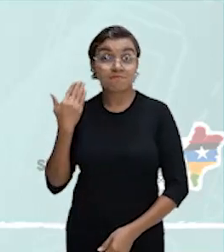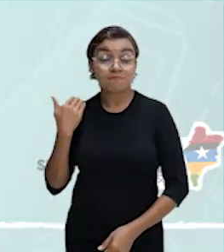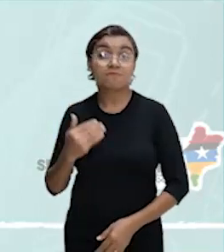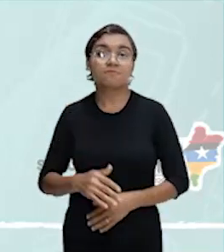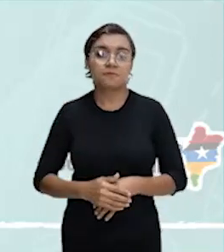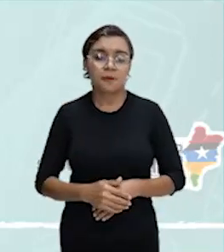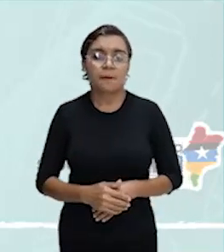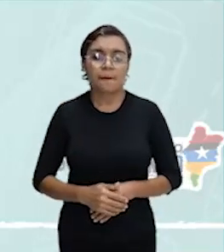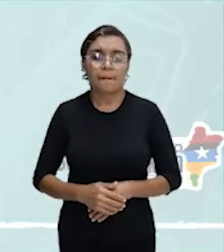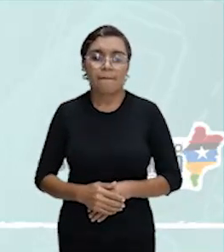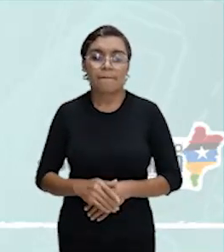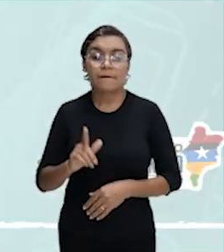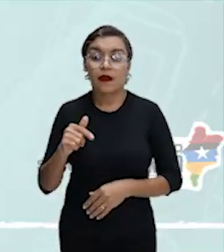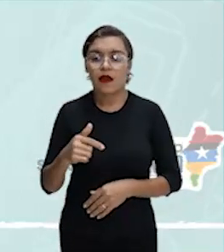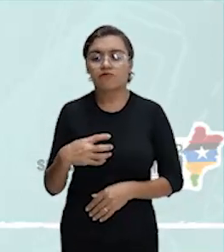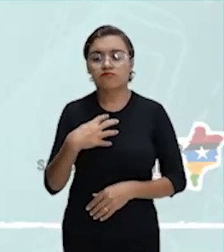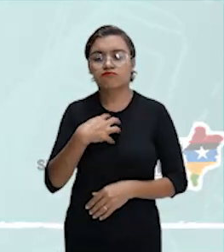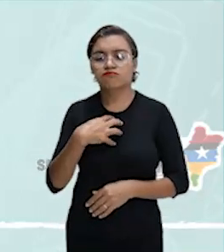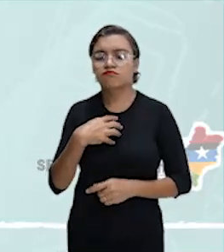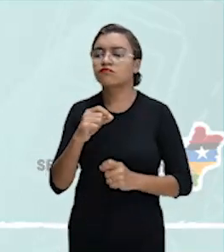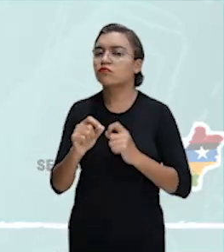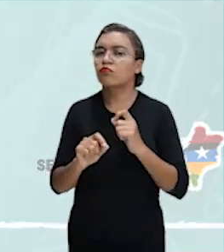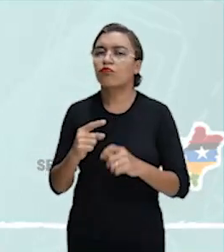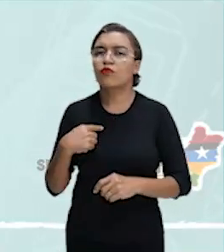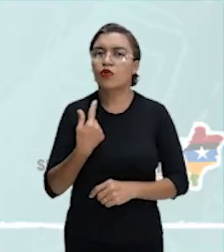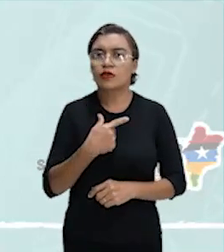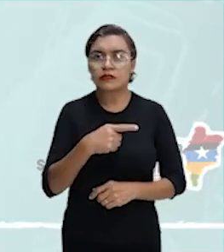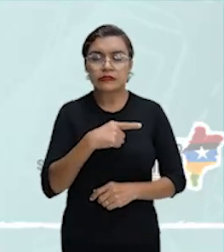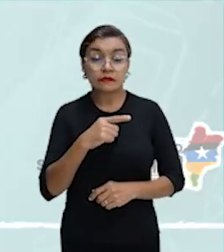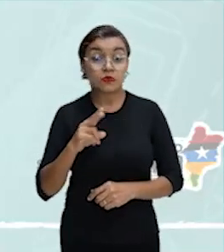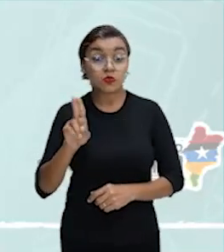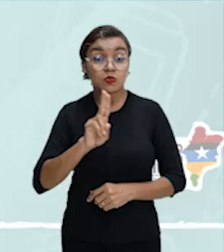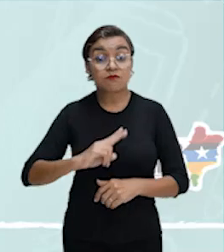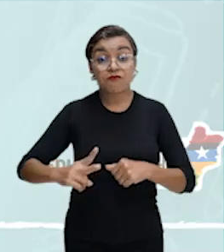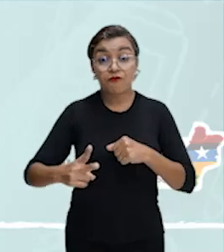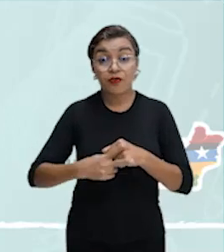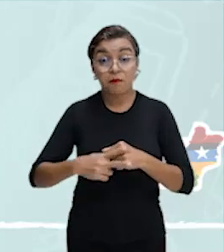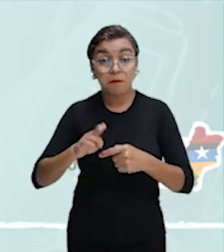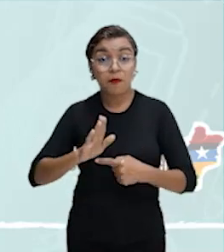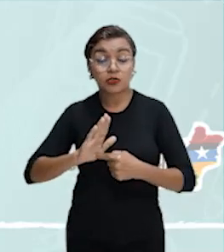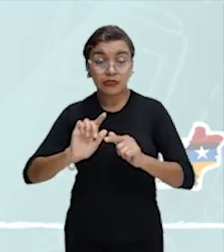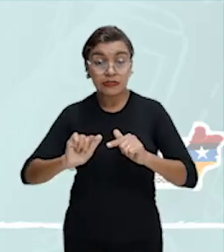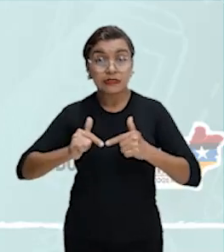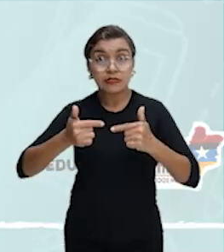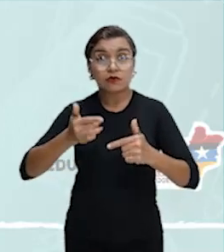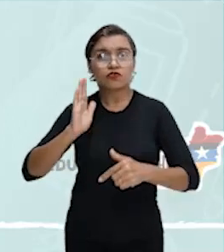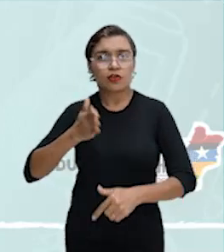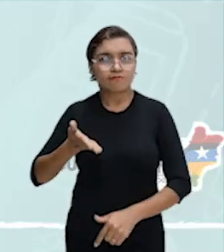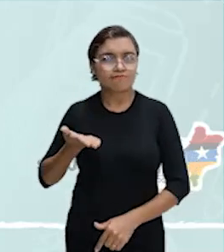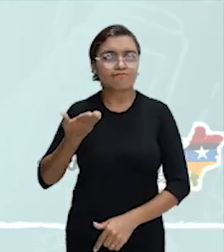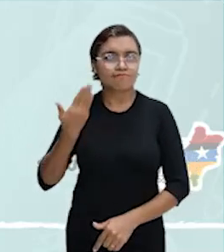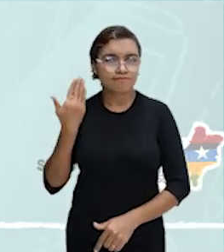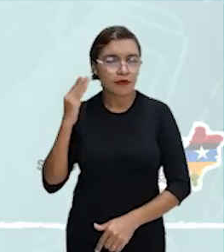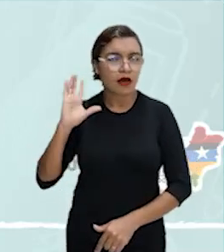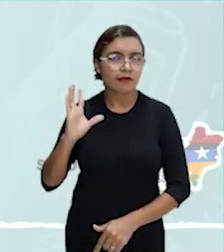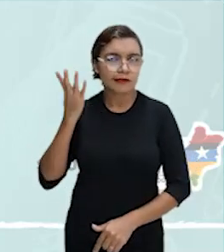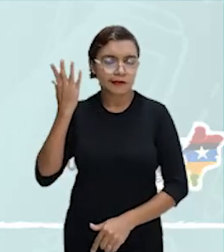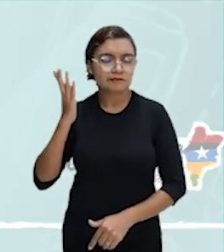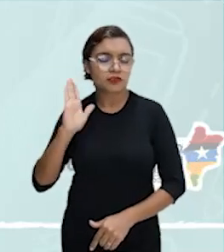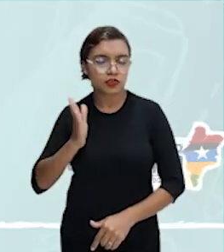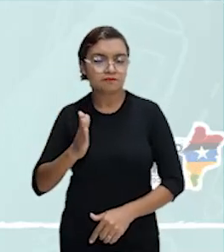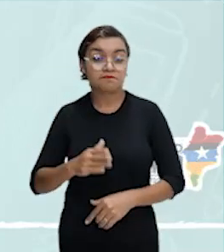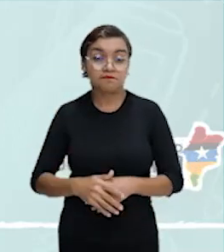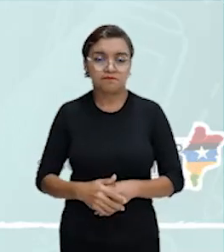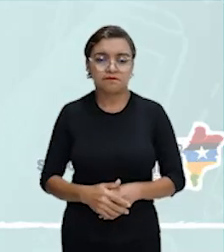particípio passado? É aquele modo que nós temos de utilizar um verbo para indicar que a ação já foi desenvolvida, que ela foi